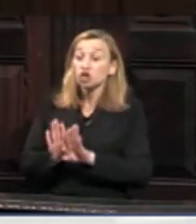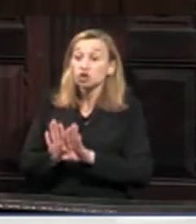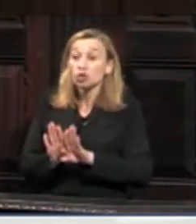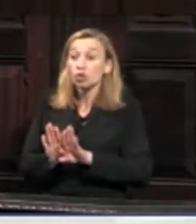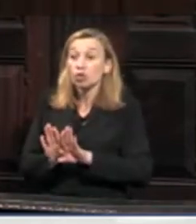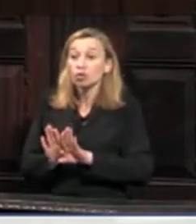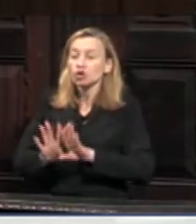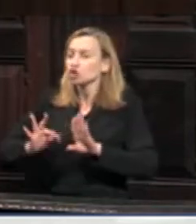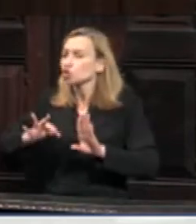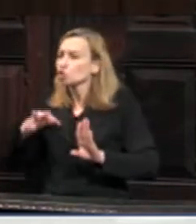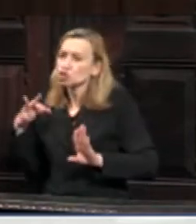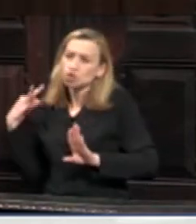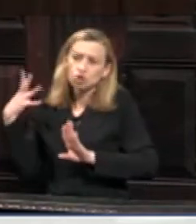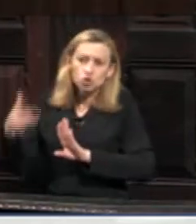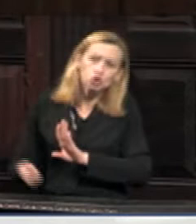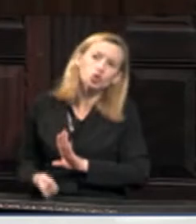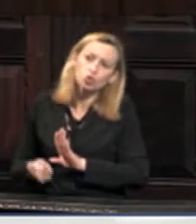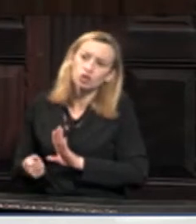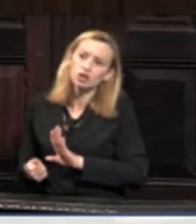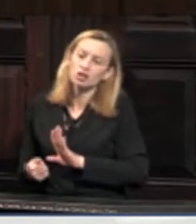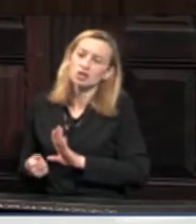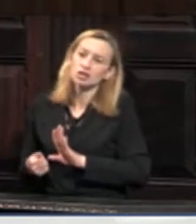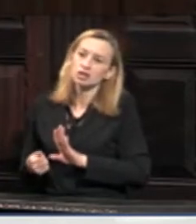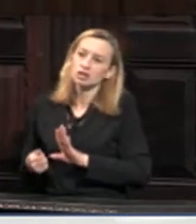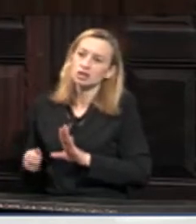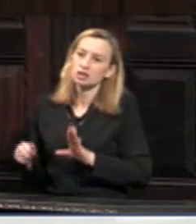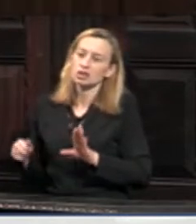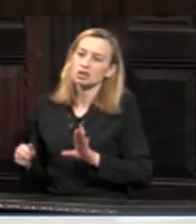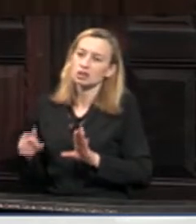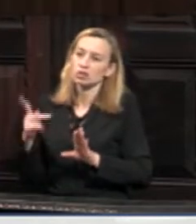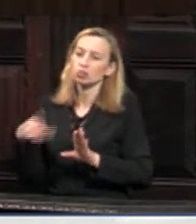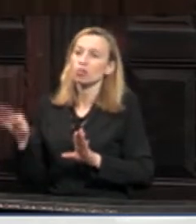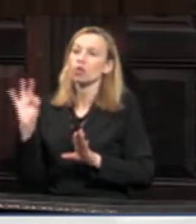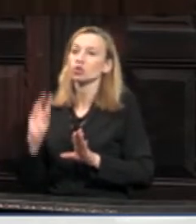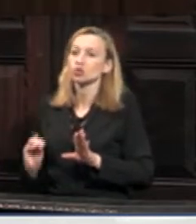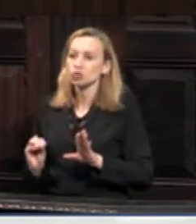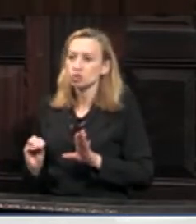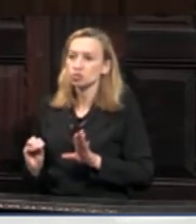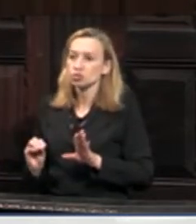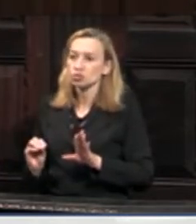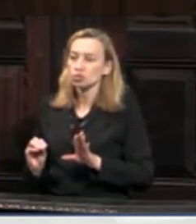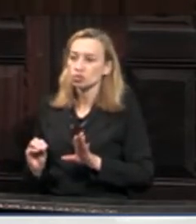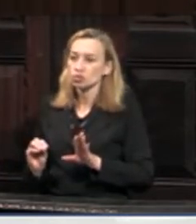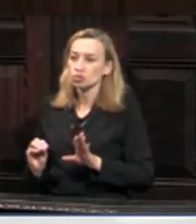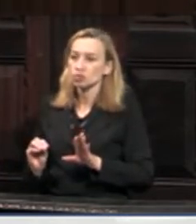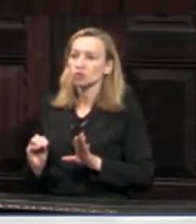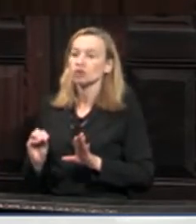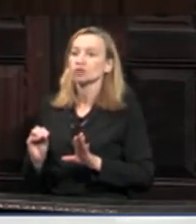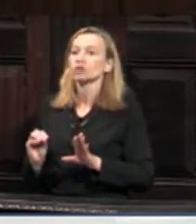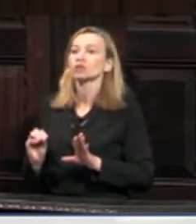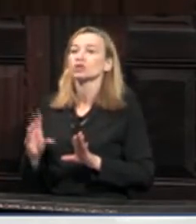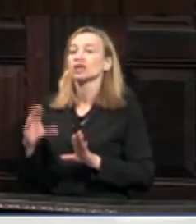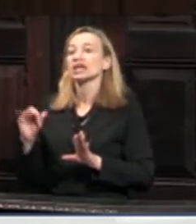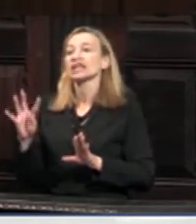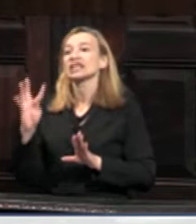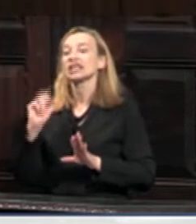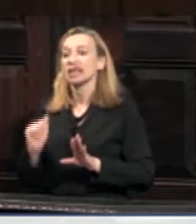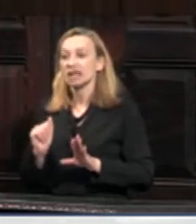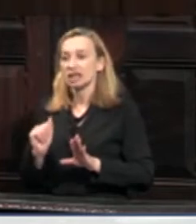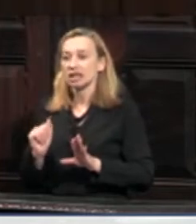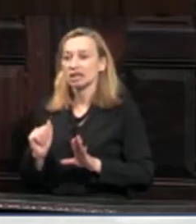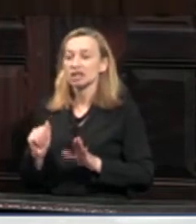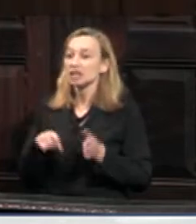praticamente todas as unidades que faziam atendimento secundário, que eram os exames, eram